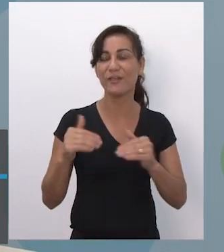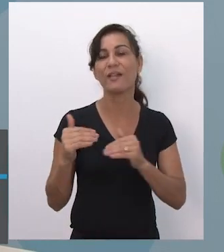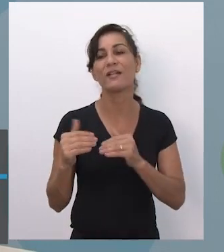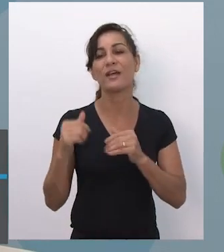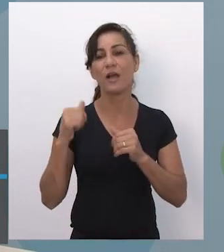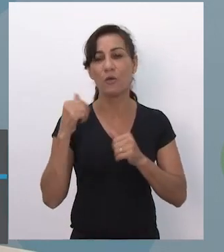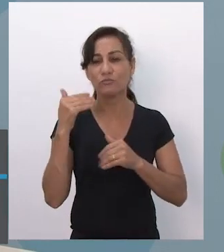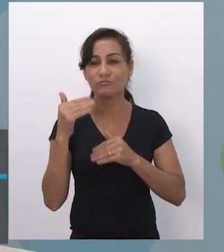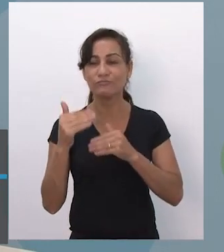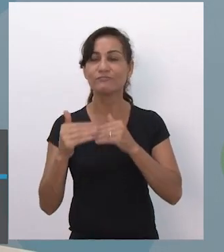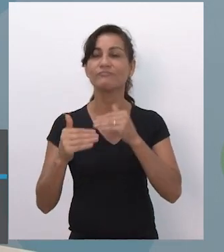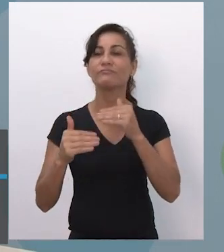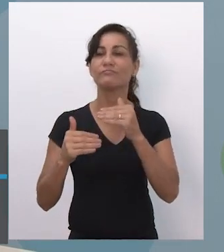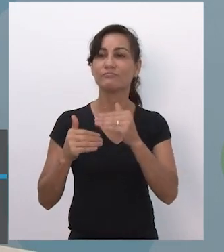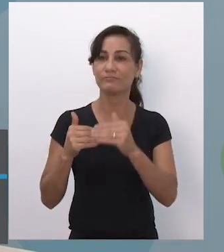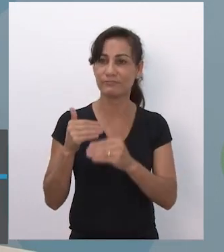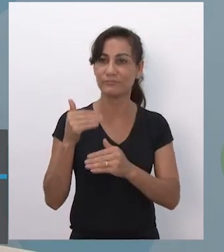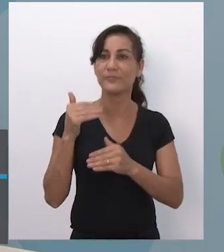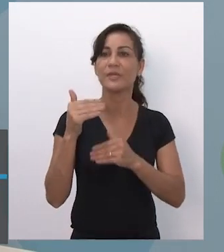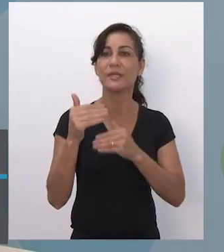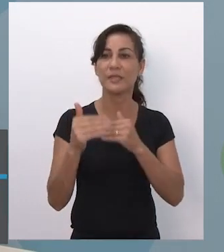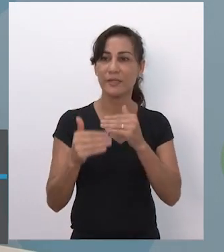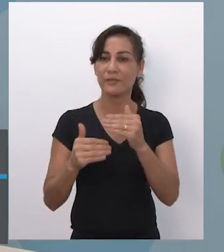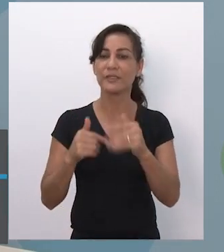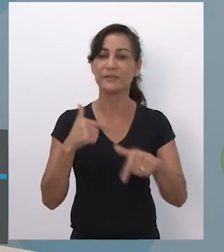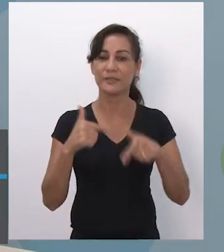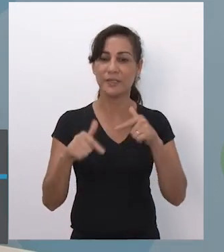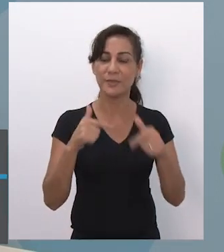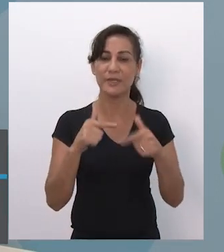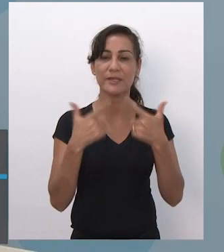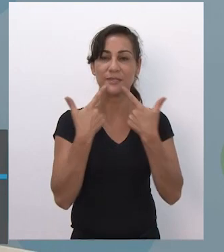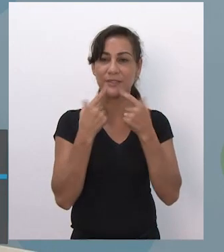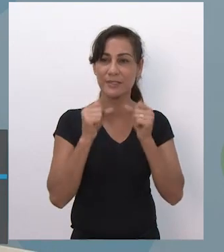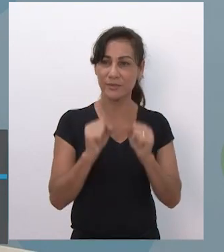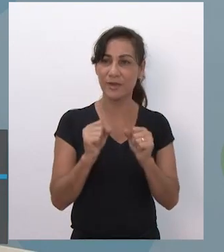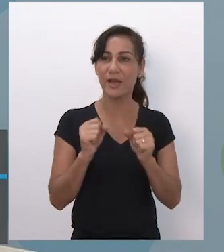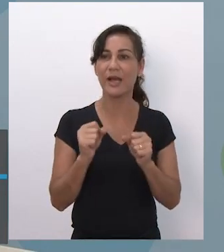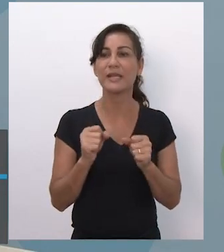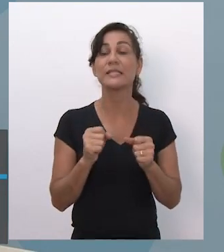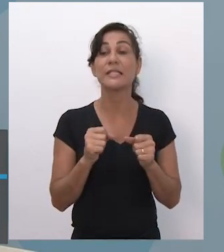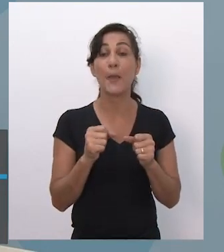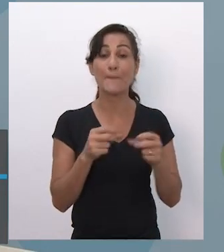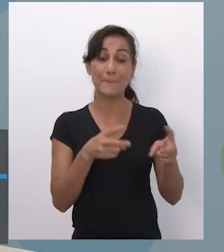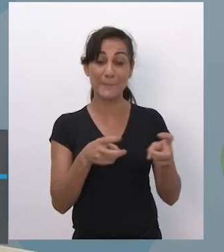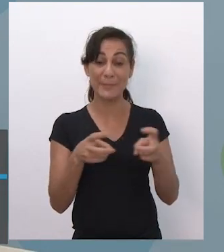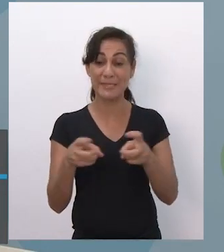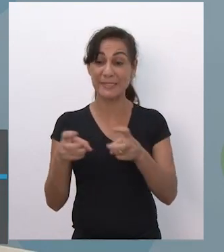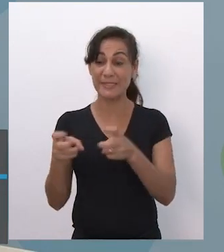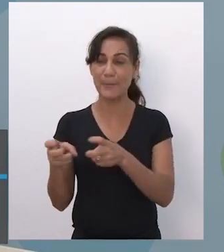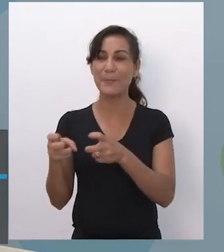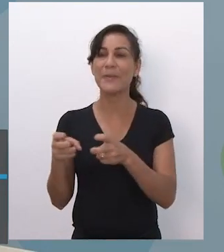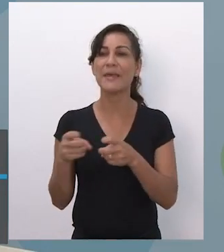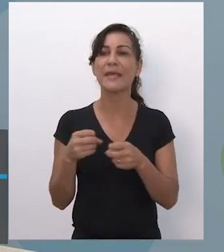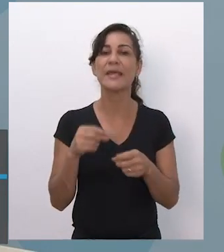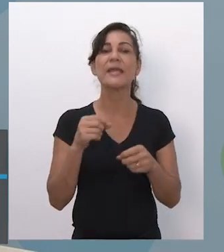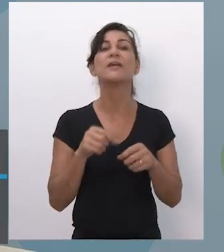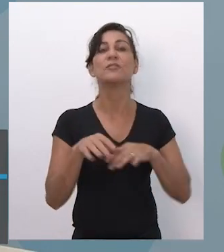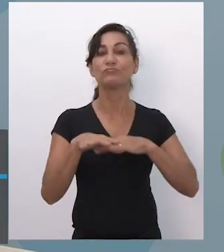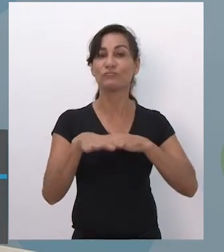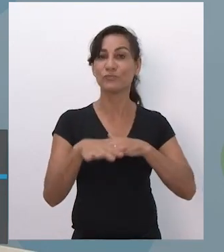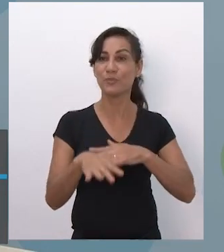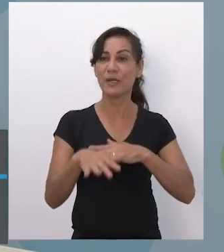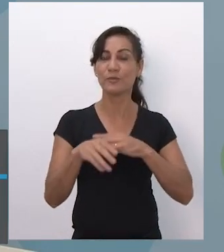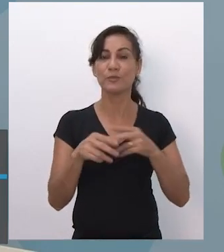vai conseguindo trabalhar com essa linguagem cartográfica e identificar vários conceitos nos mapas, como a gente vê